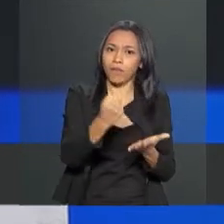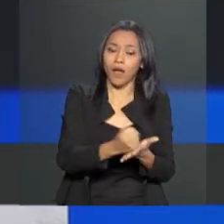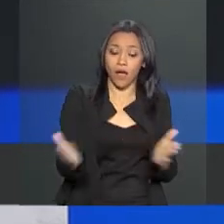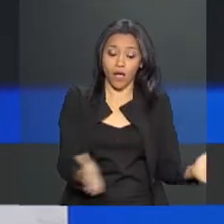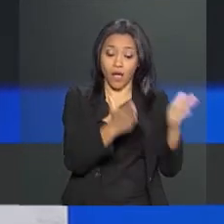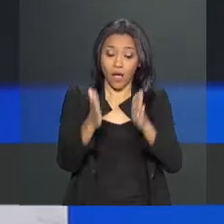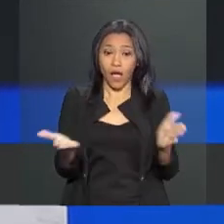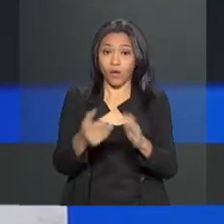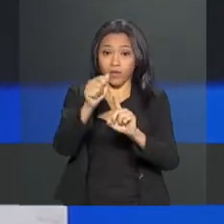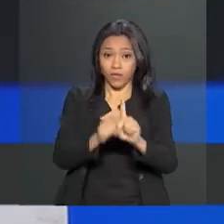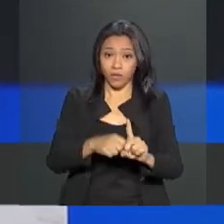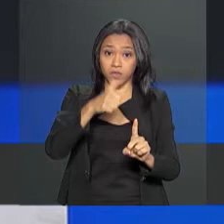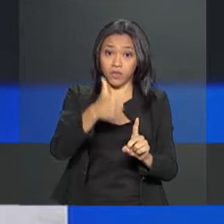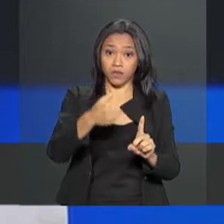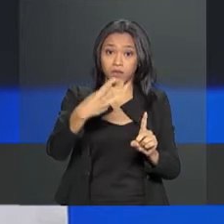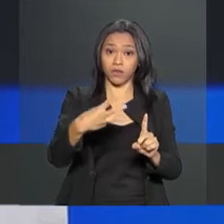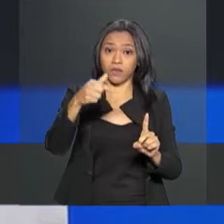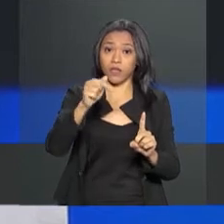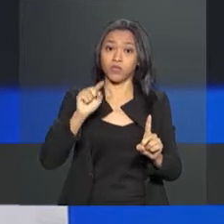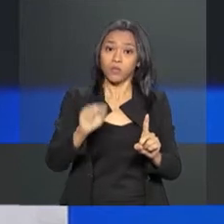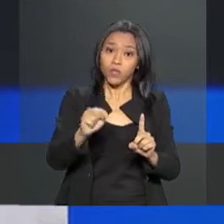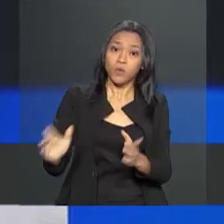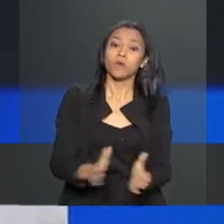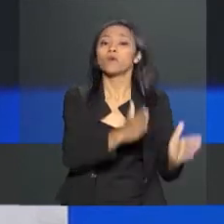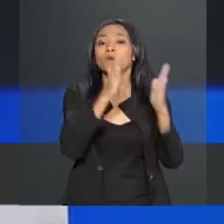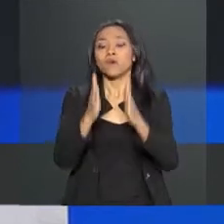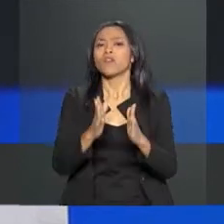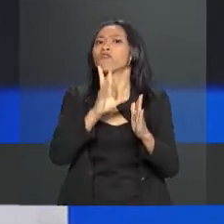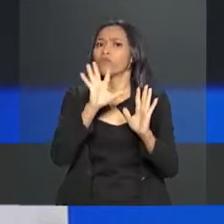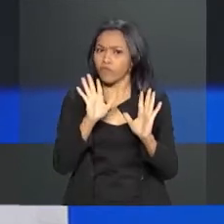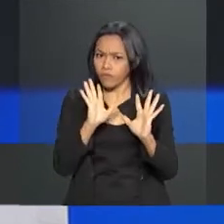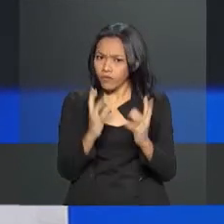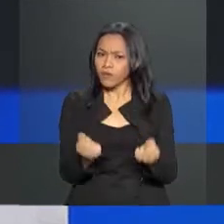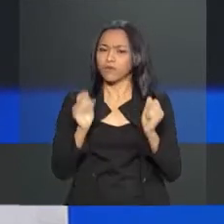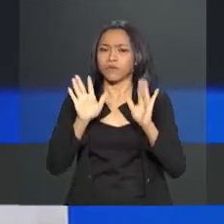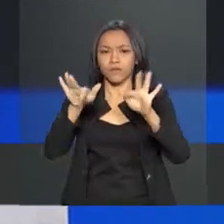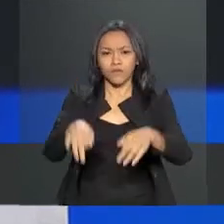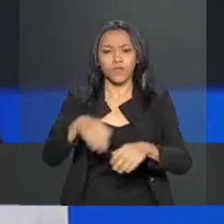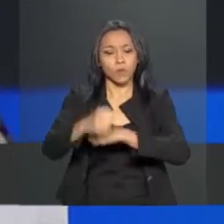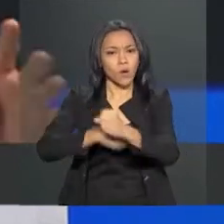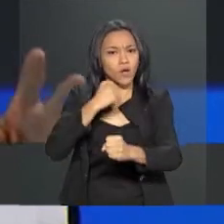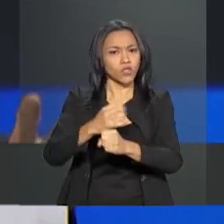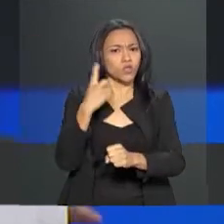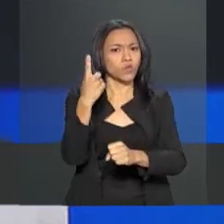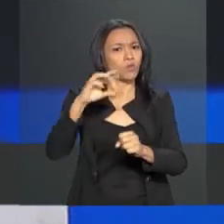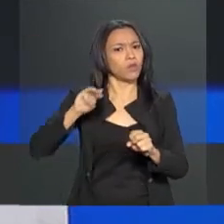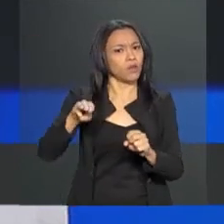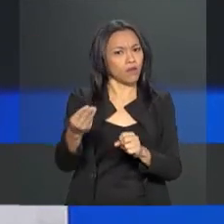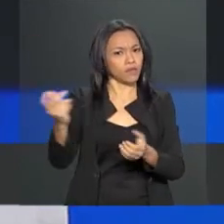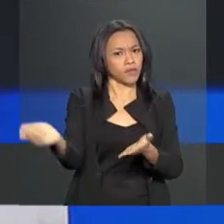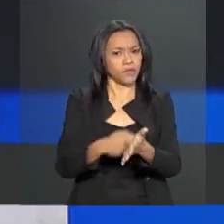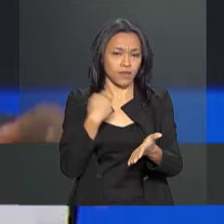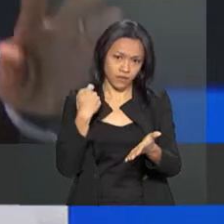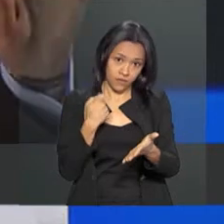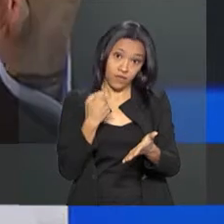137 mil e vamos totalizar o ano com mais de 1 milhão de carteiras assinadas, de fora 2 milhões e tanto